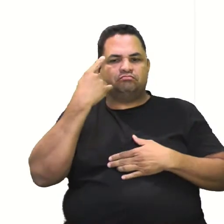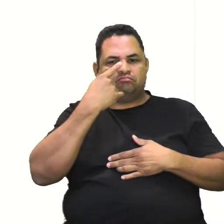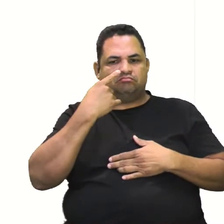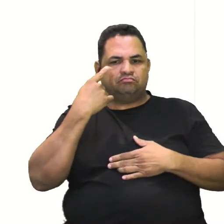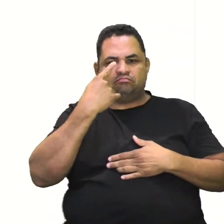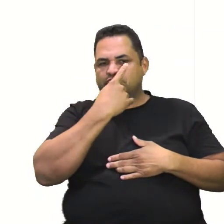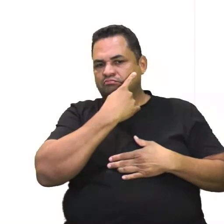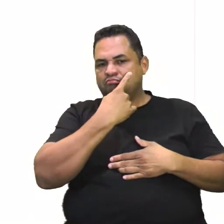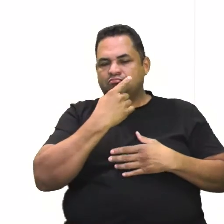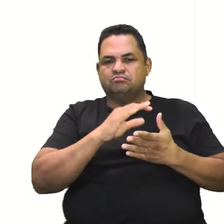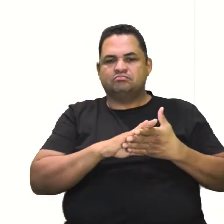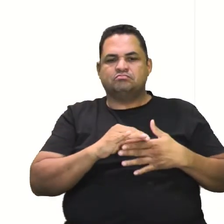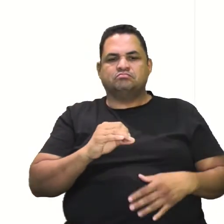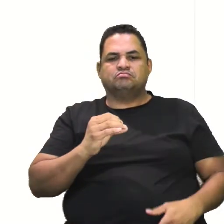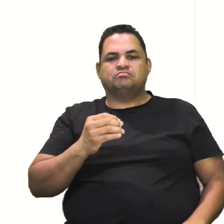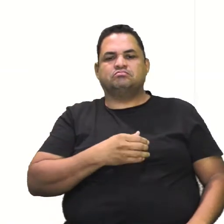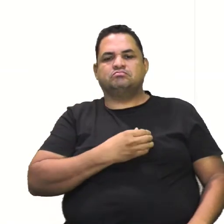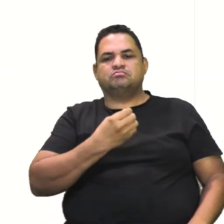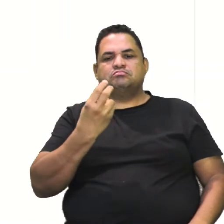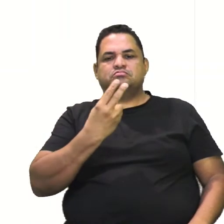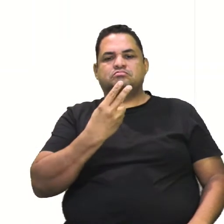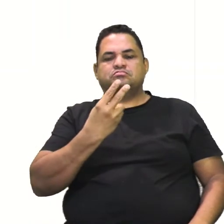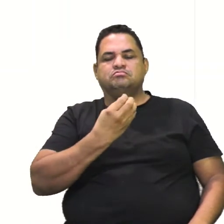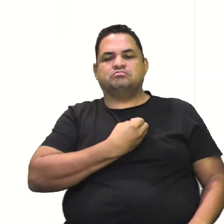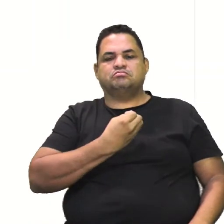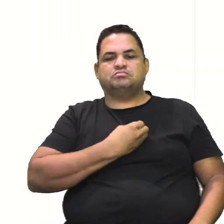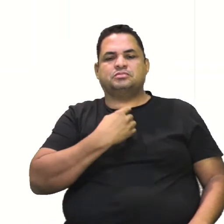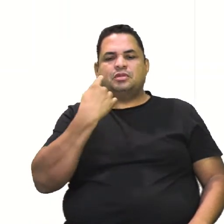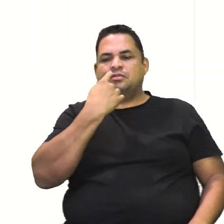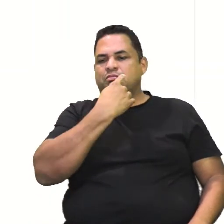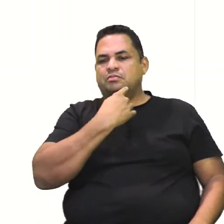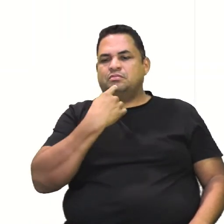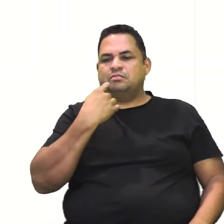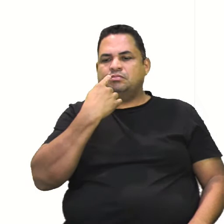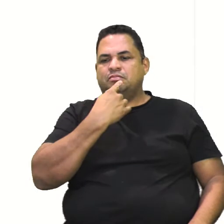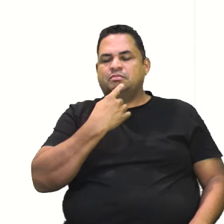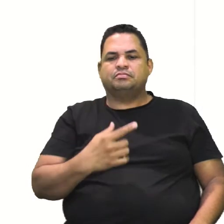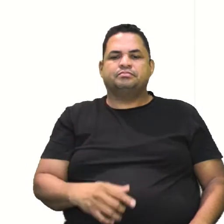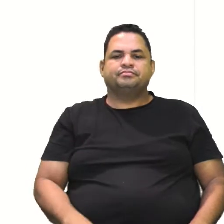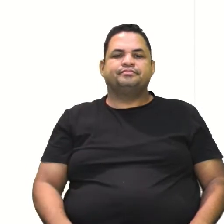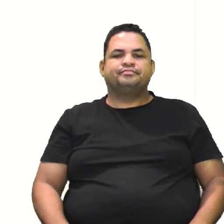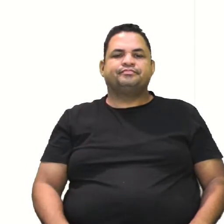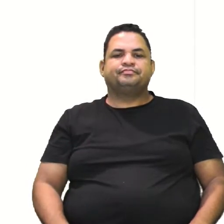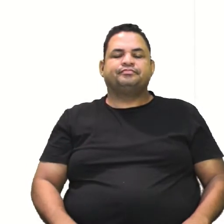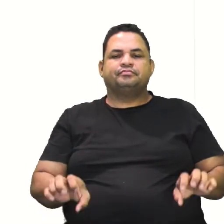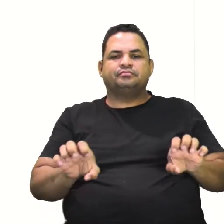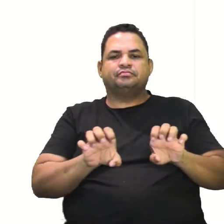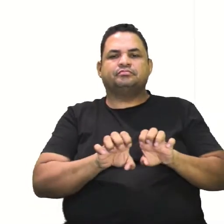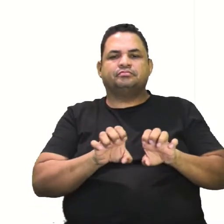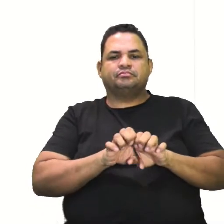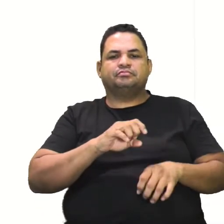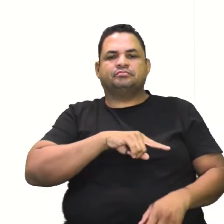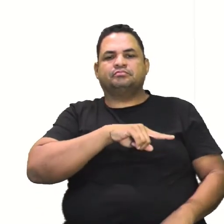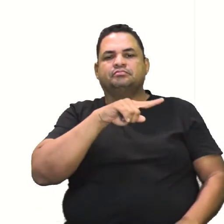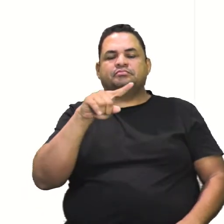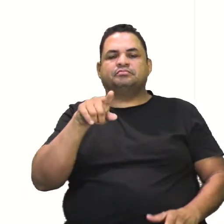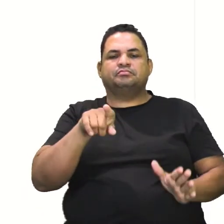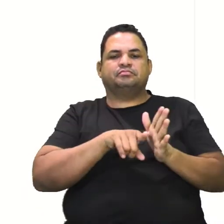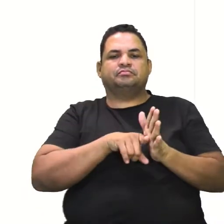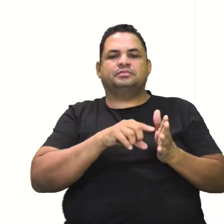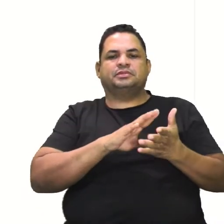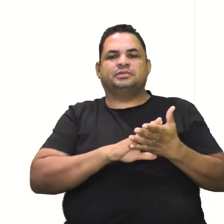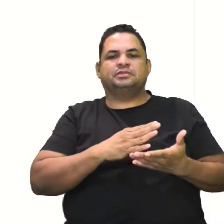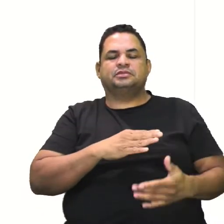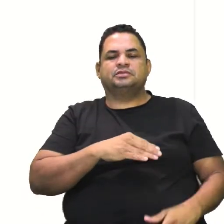olhinhos, né? E o item 2 está falando da boquinha. Ele está dizendo que a nossa equação aqui da parábola é menos